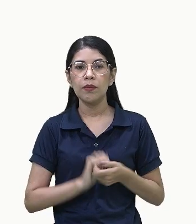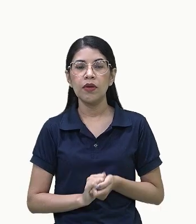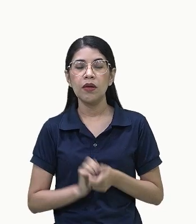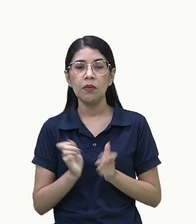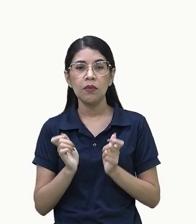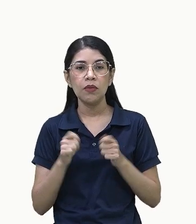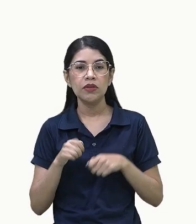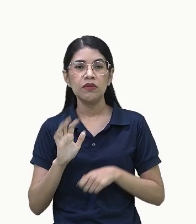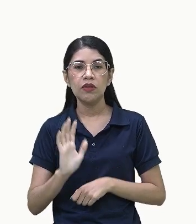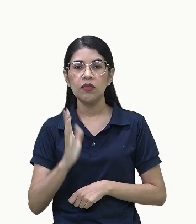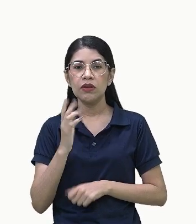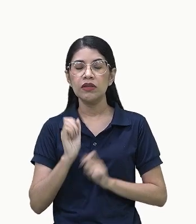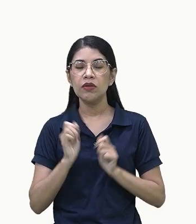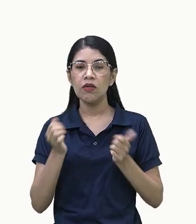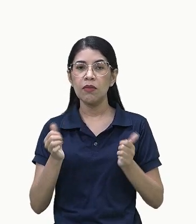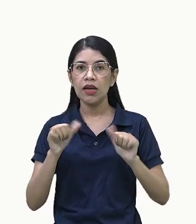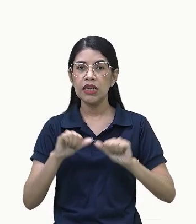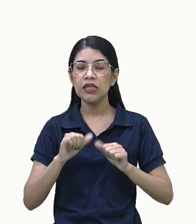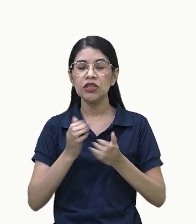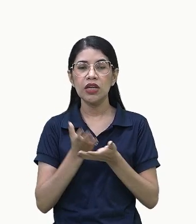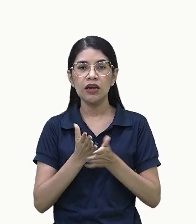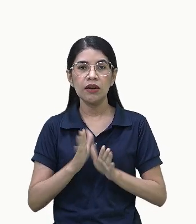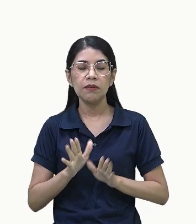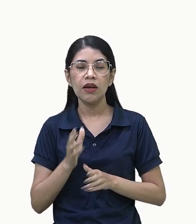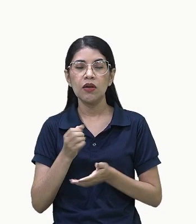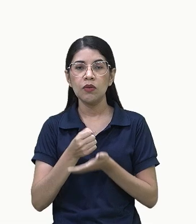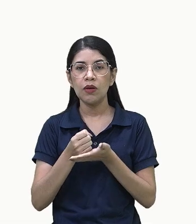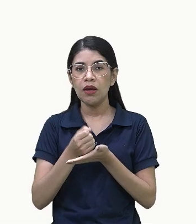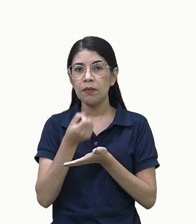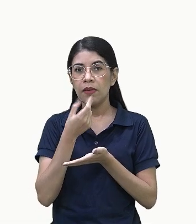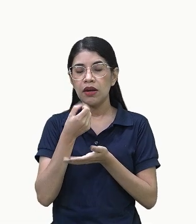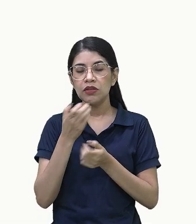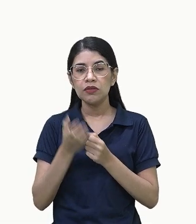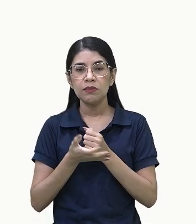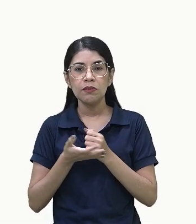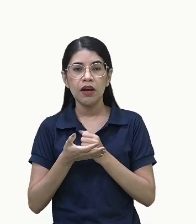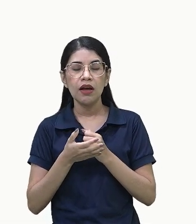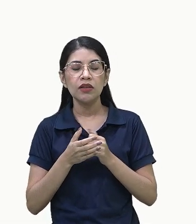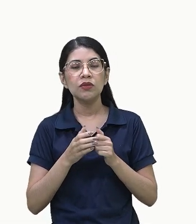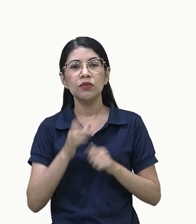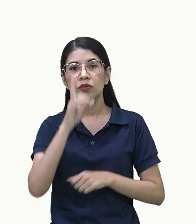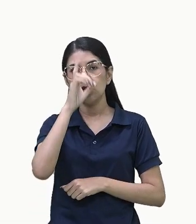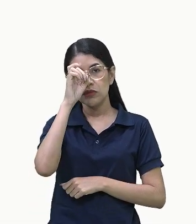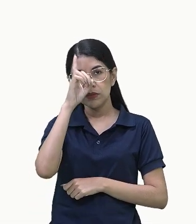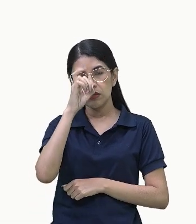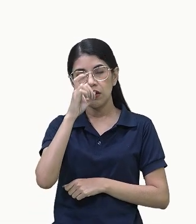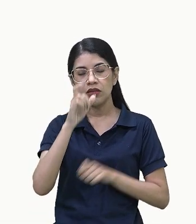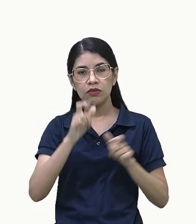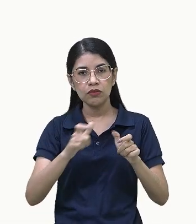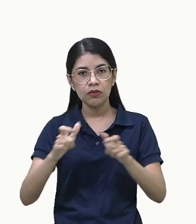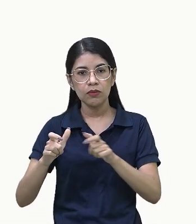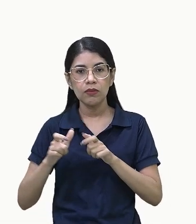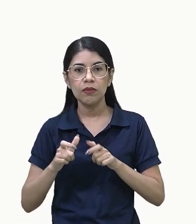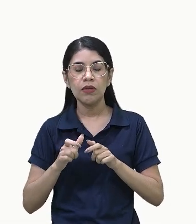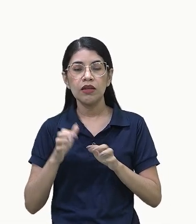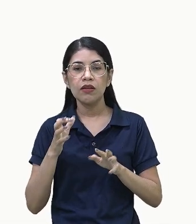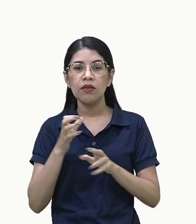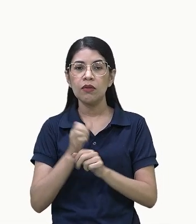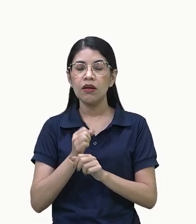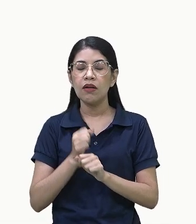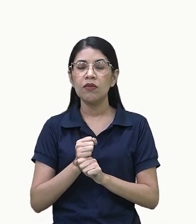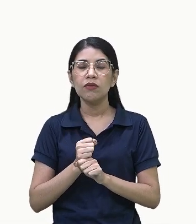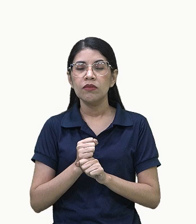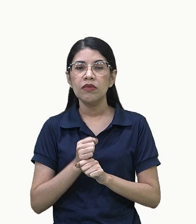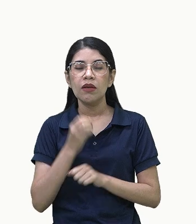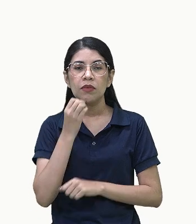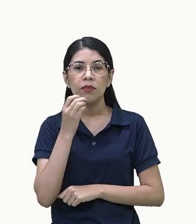de escassez de medicamentos básicos nas unidades de saúde locais. O cálculo da probabilidade do